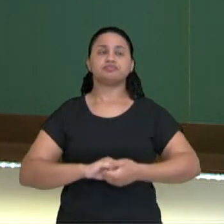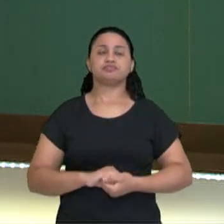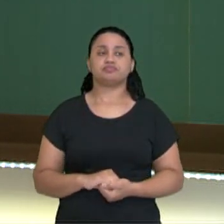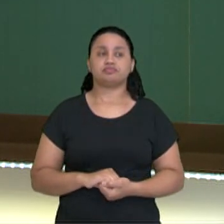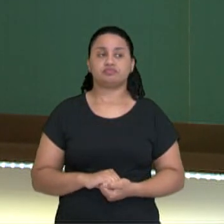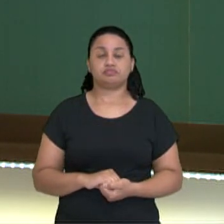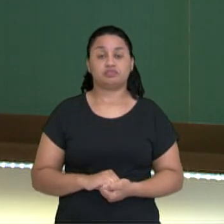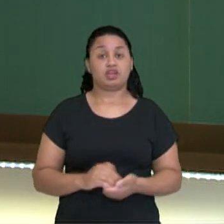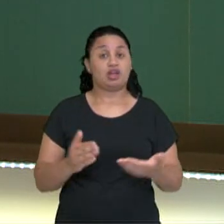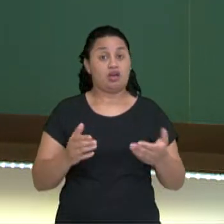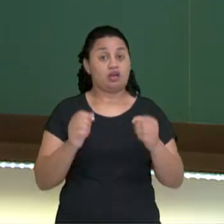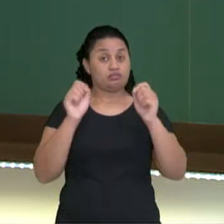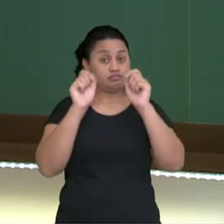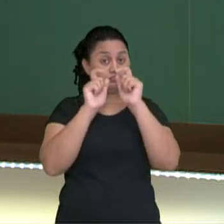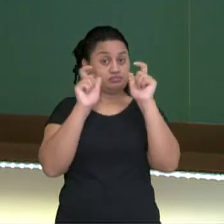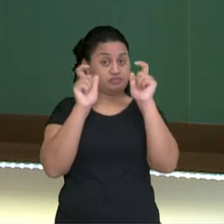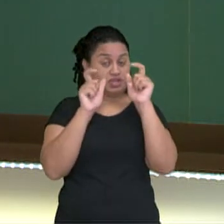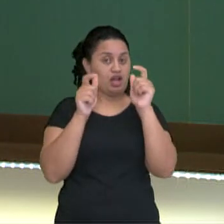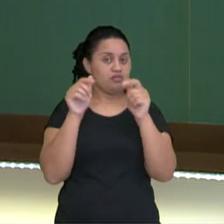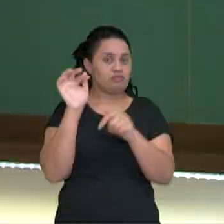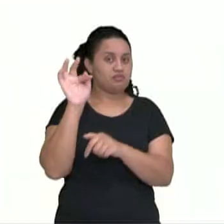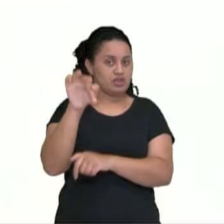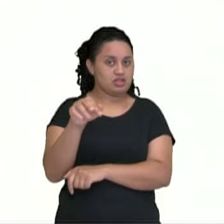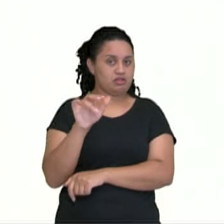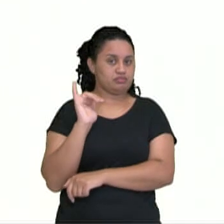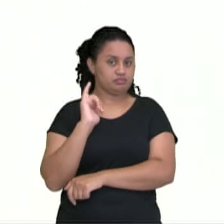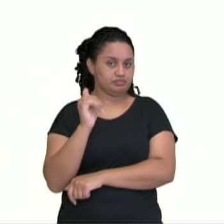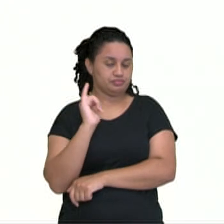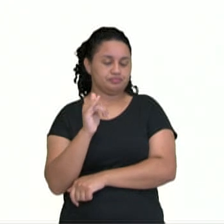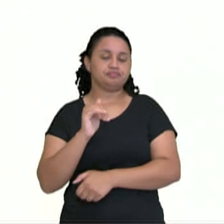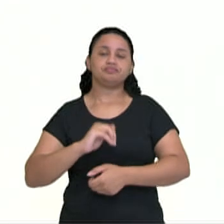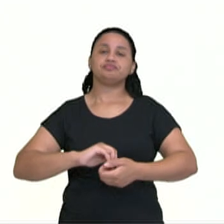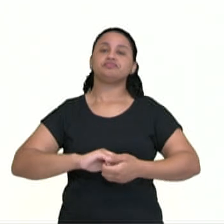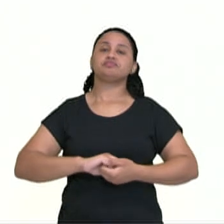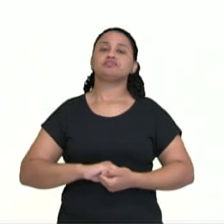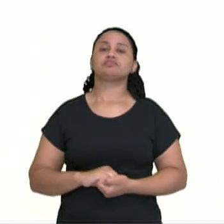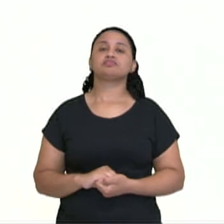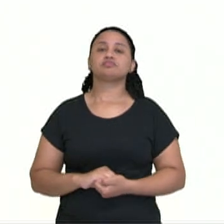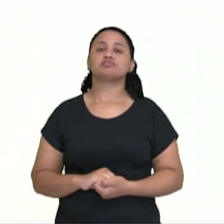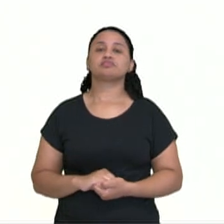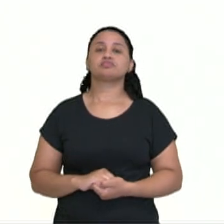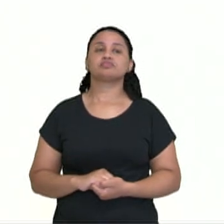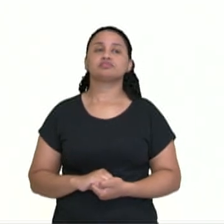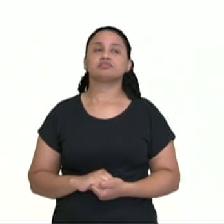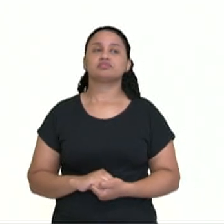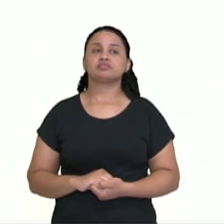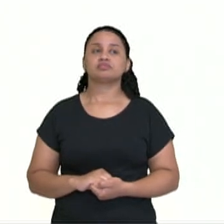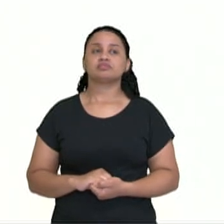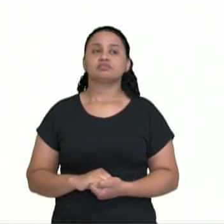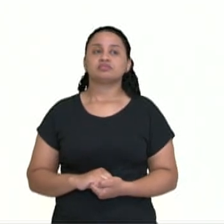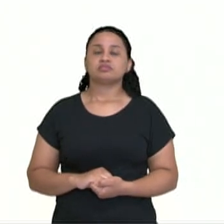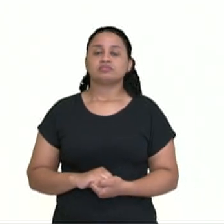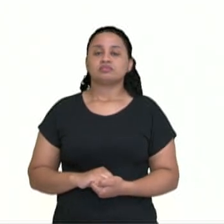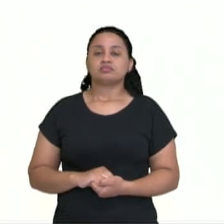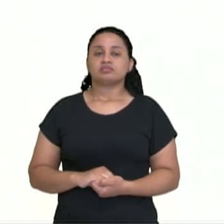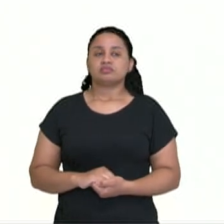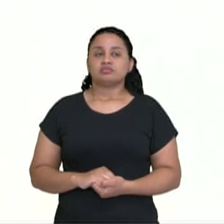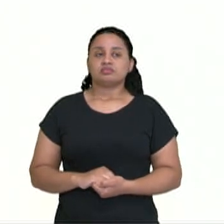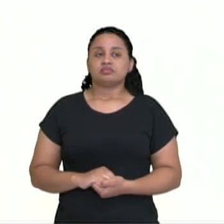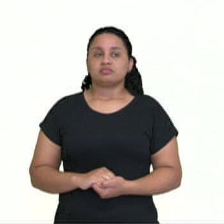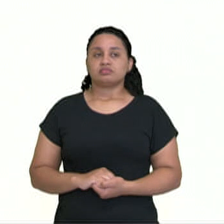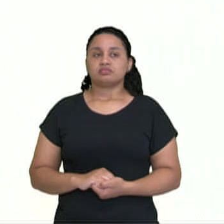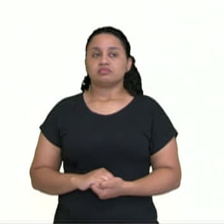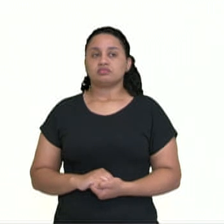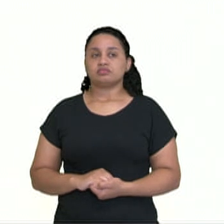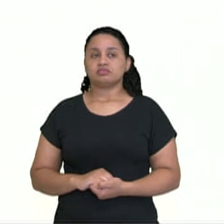E agora prestem atenção na parte final da história. A few days later, the some man pulled up to the